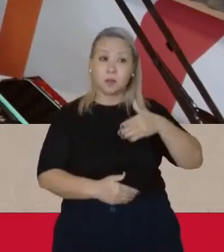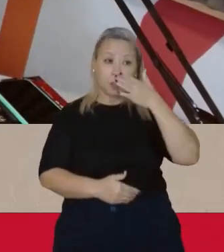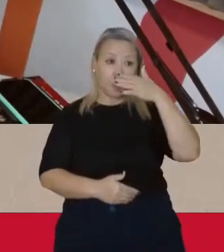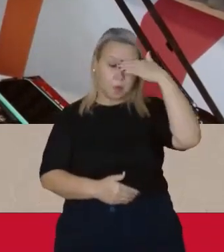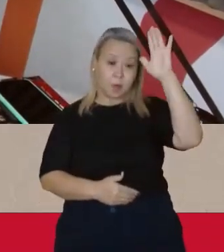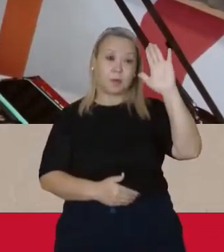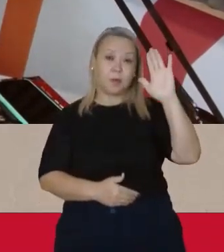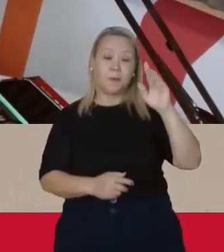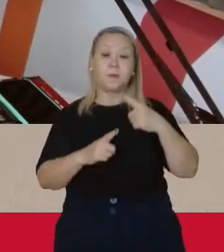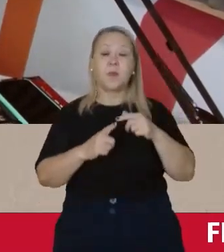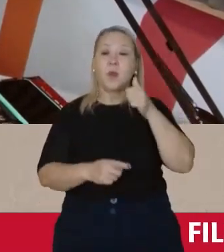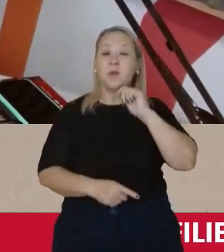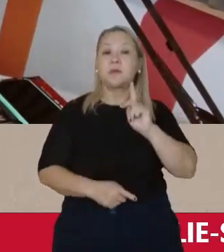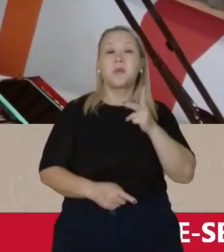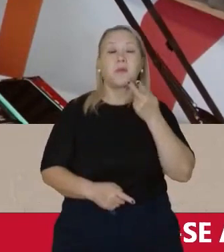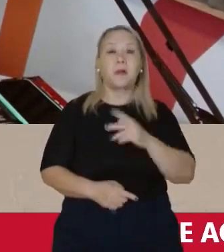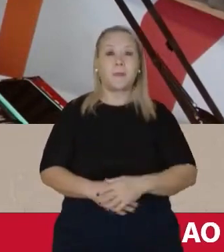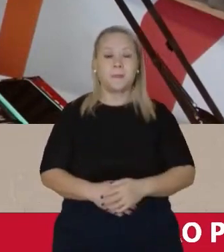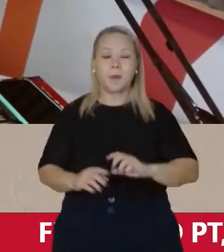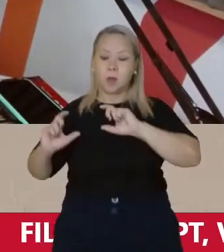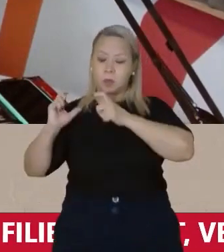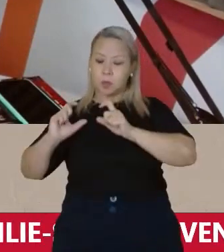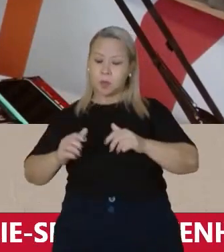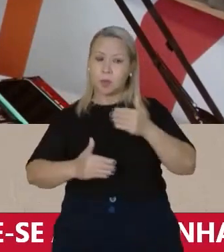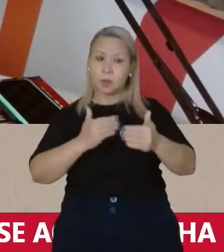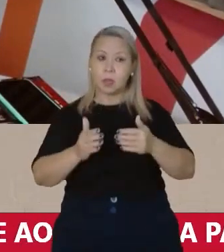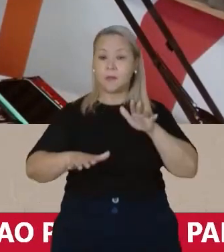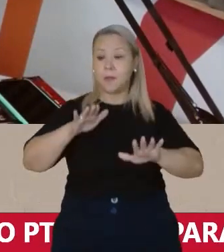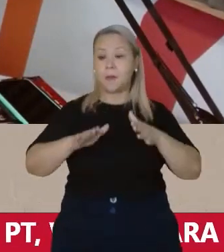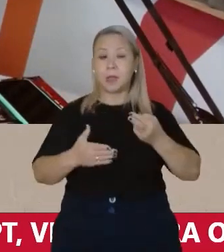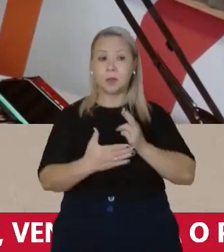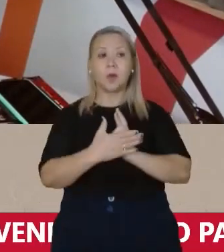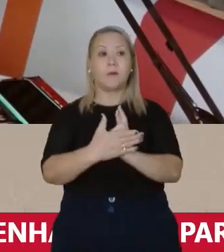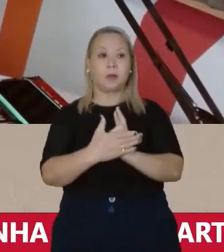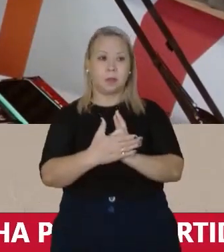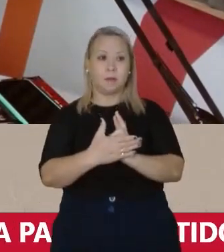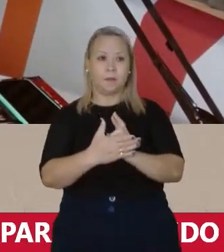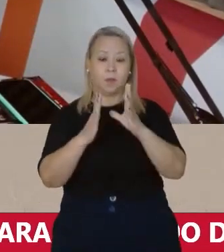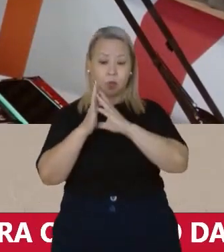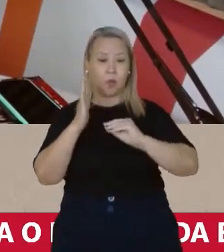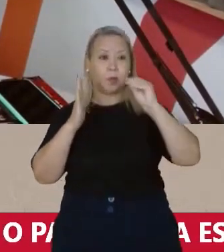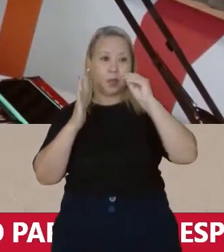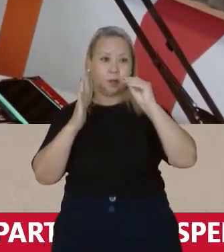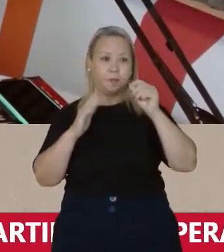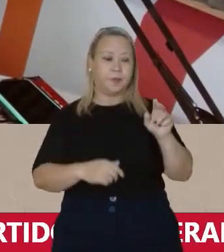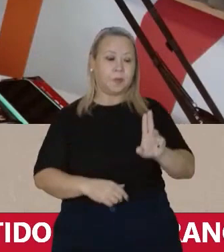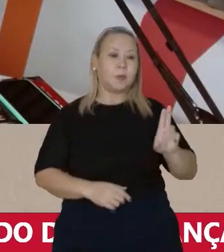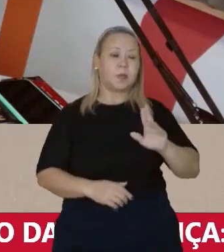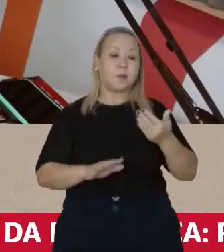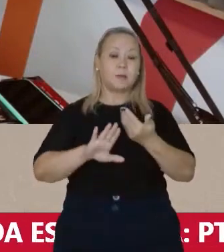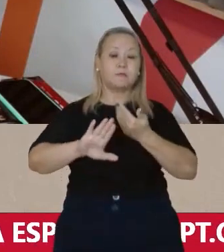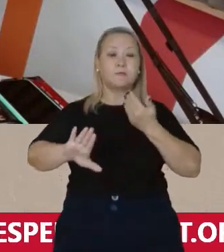não tem nem direito de fala. Então, veja, o conservadorismo e o progressismo depende de um referencial. E está sendo utilizado para dividir as